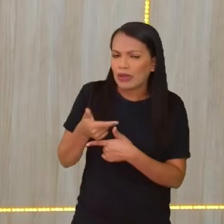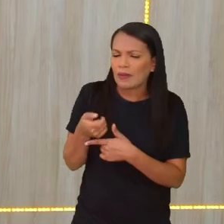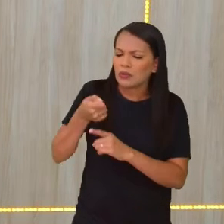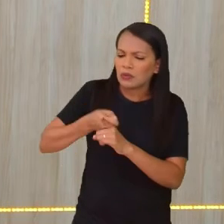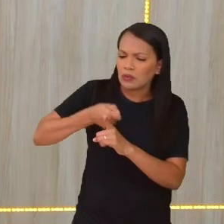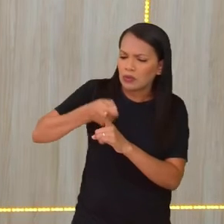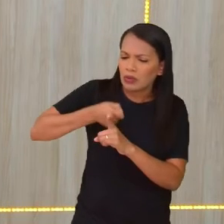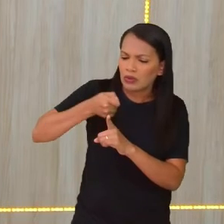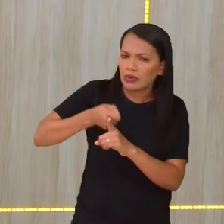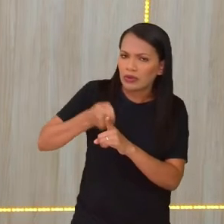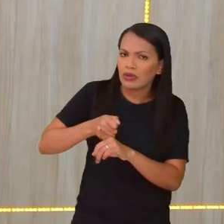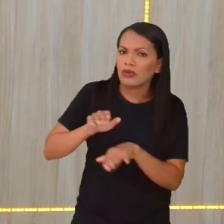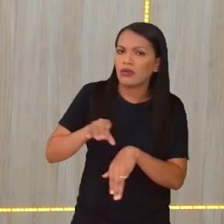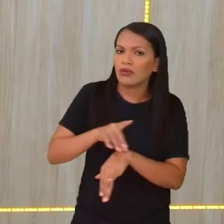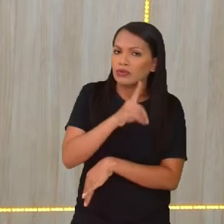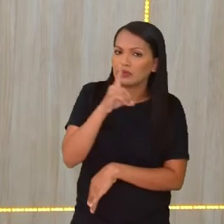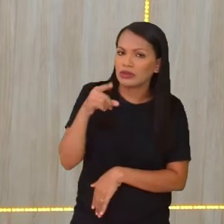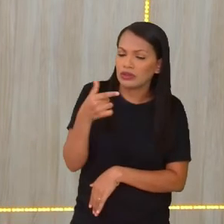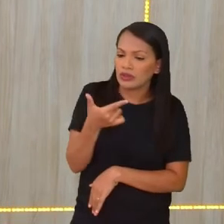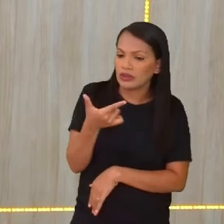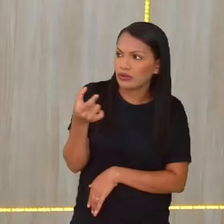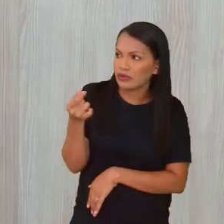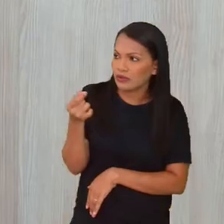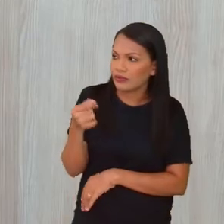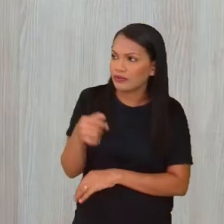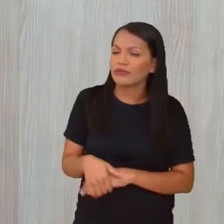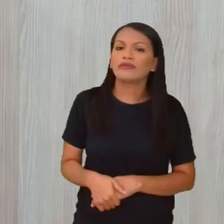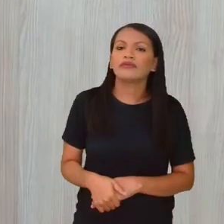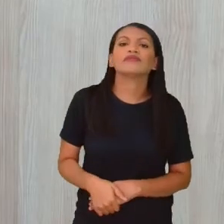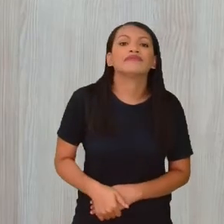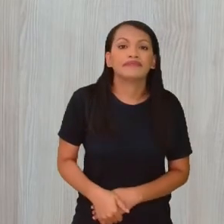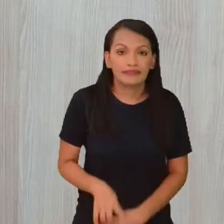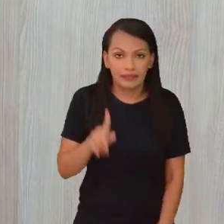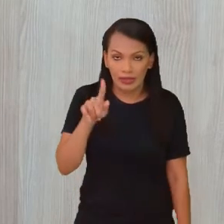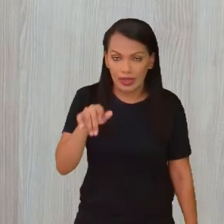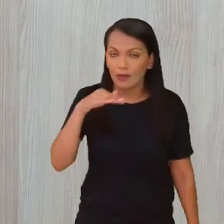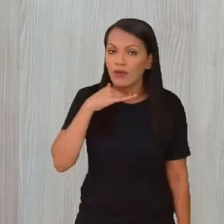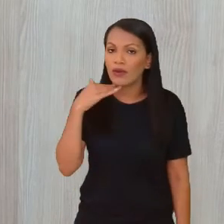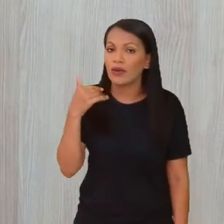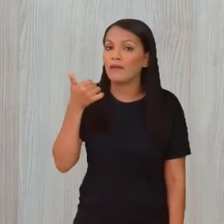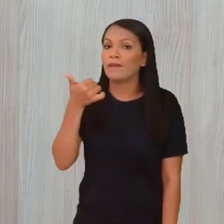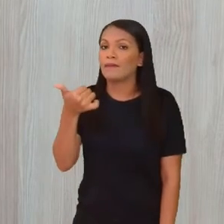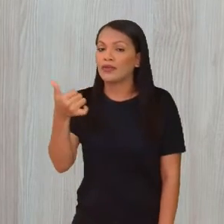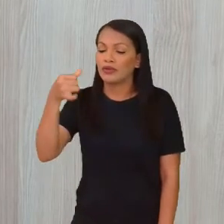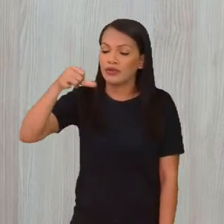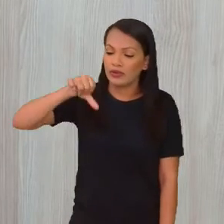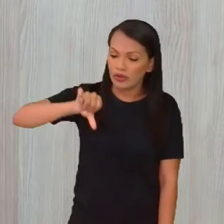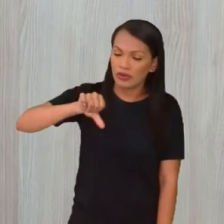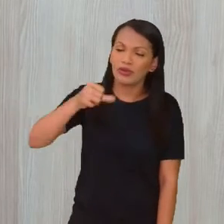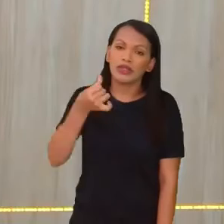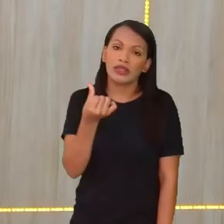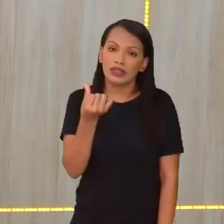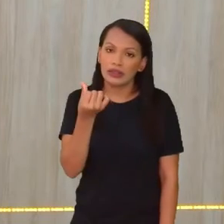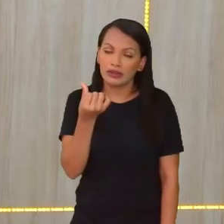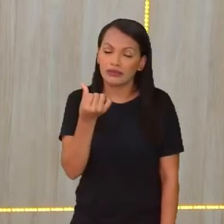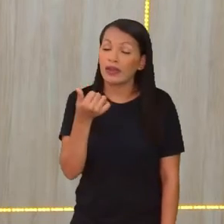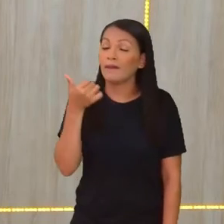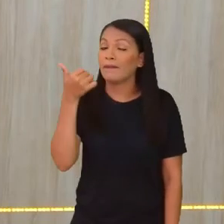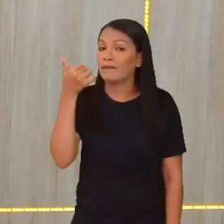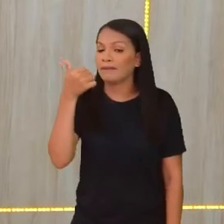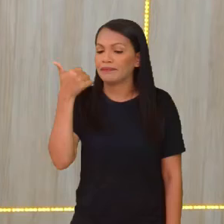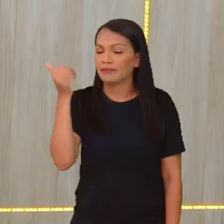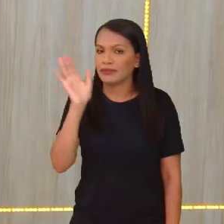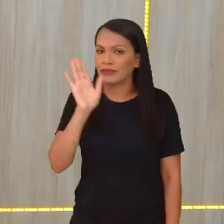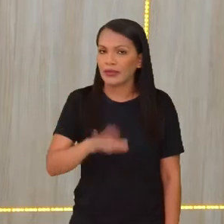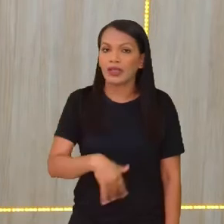né? Para fazer... 1695. 695, a cabeça está funcionando ainda. É